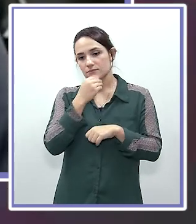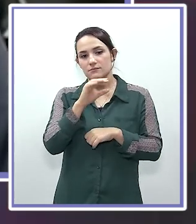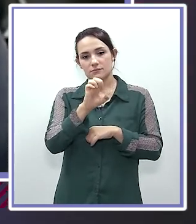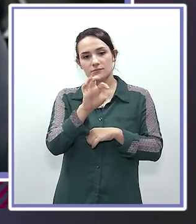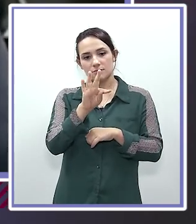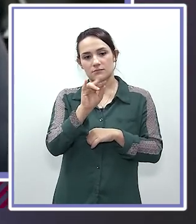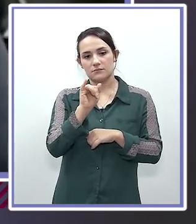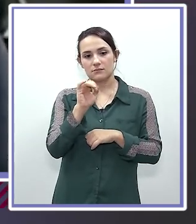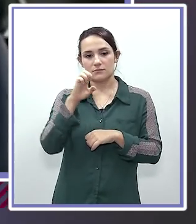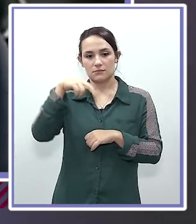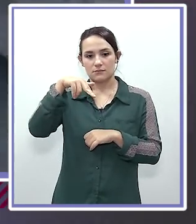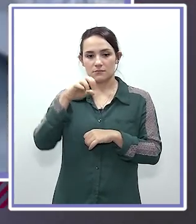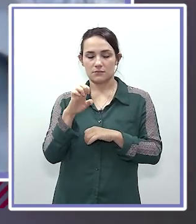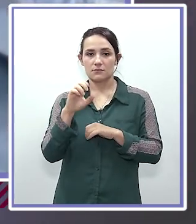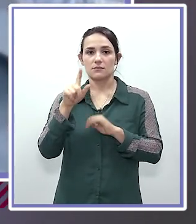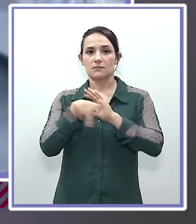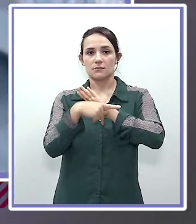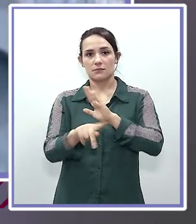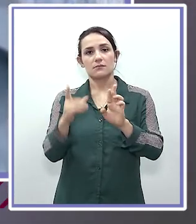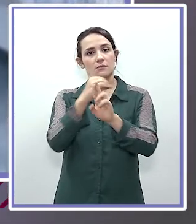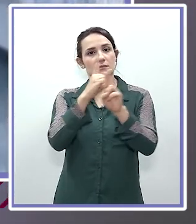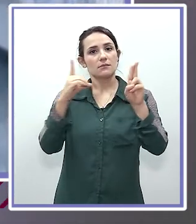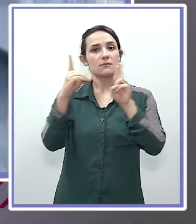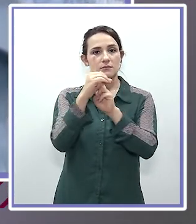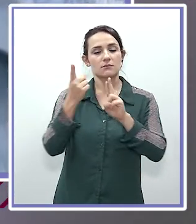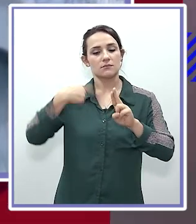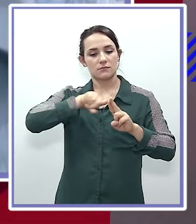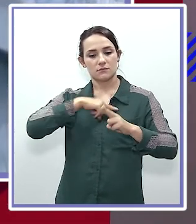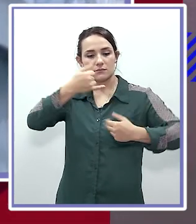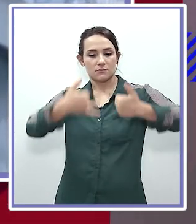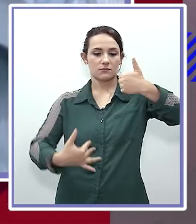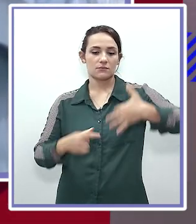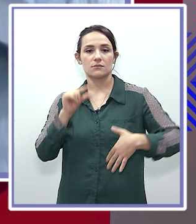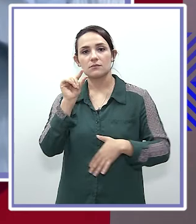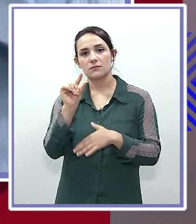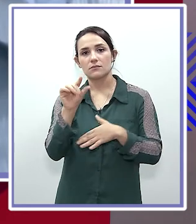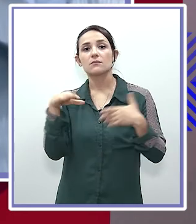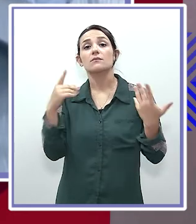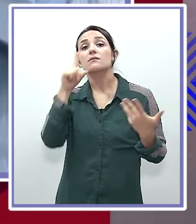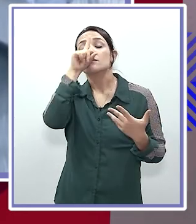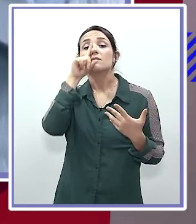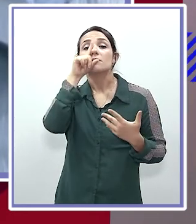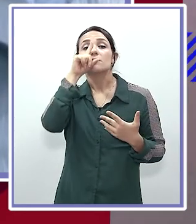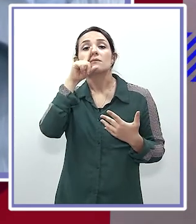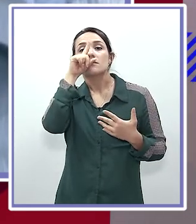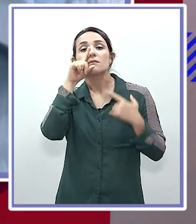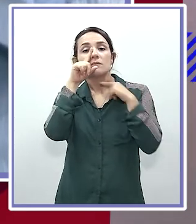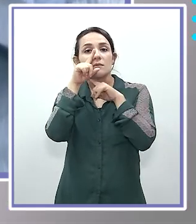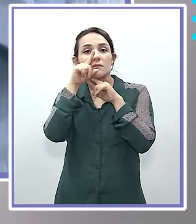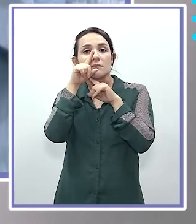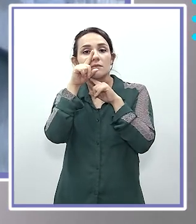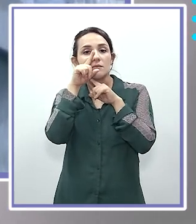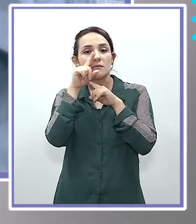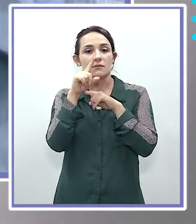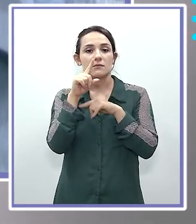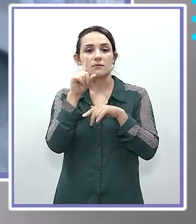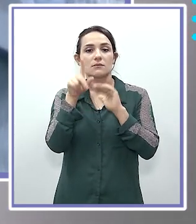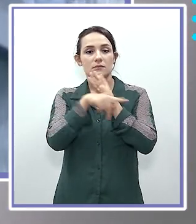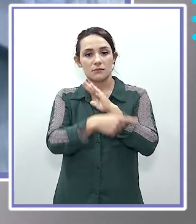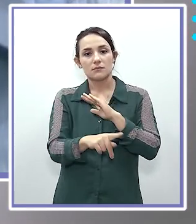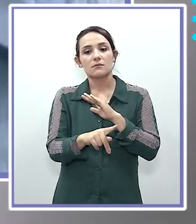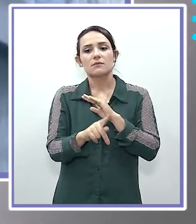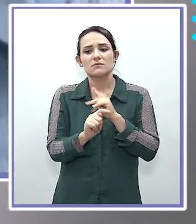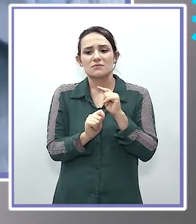Etienne Biasotto, professor da Universidade Federal da Grande Dourados. Nós falamos aí sobre os riscos de um possível